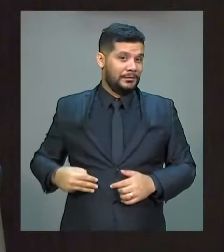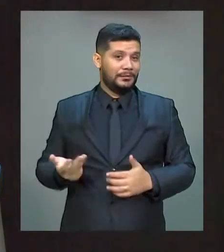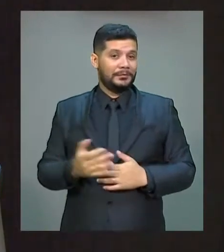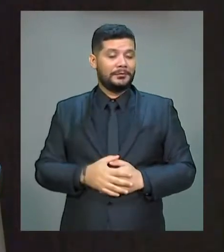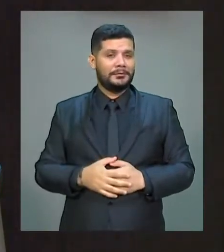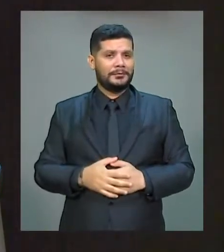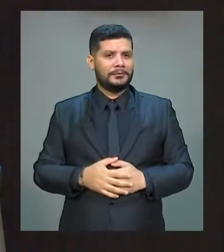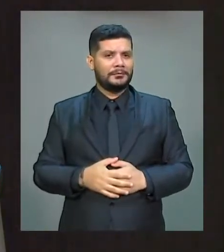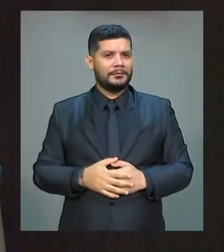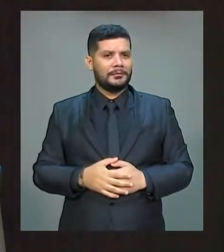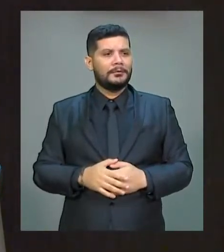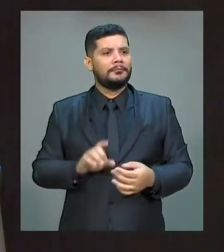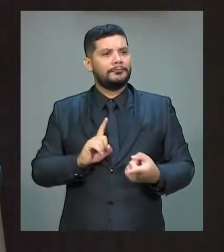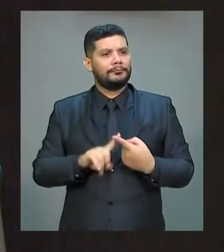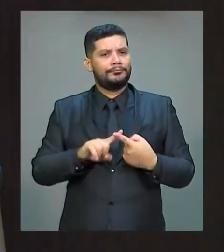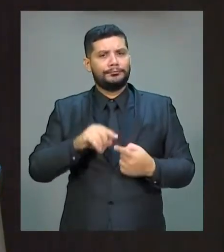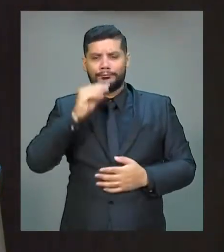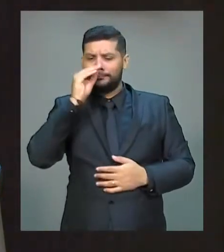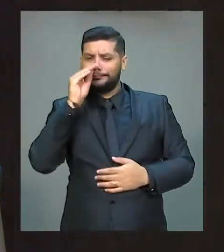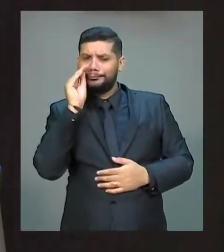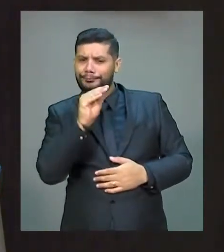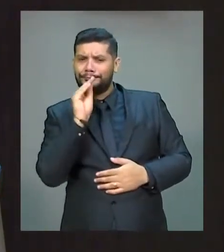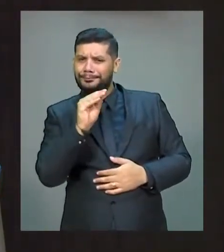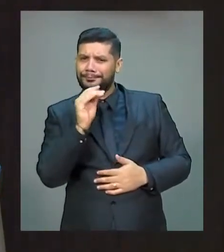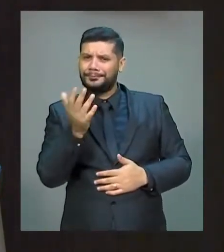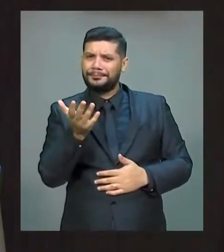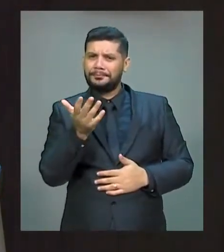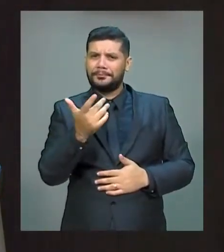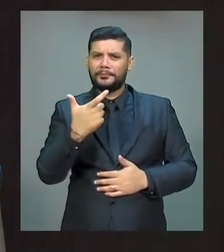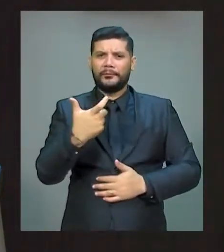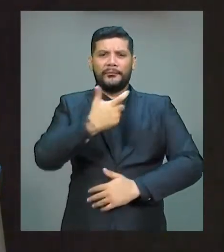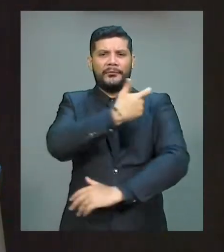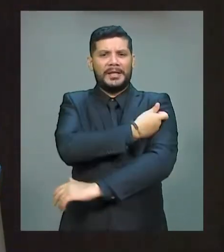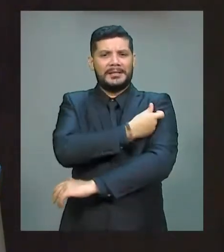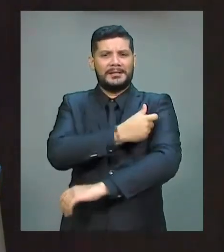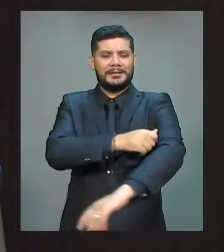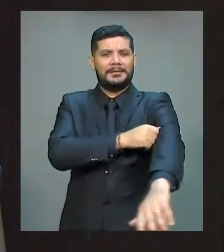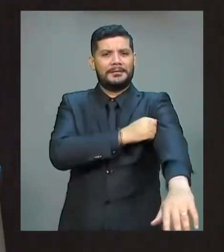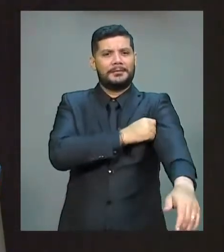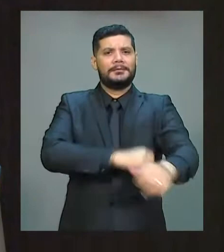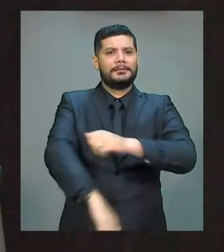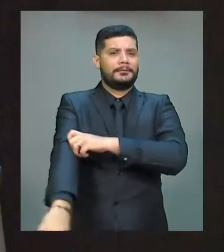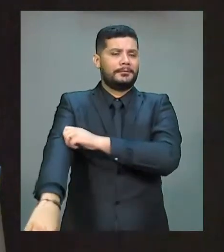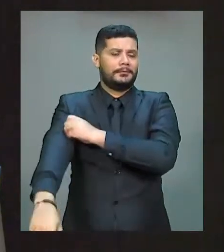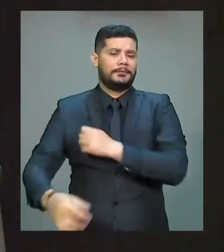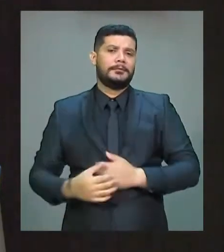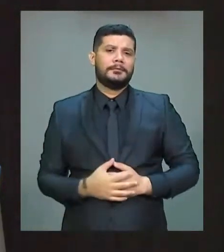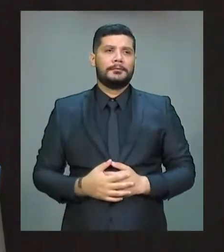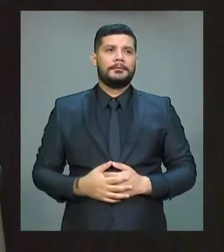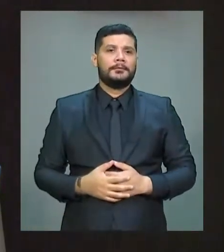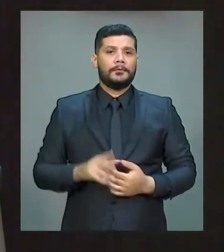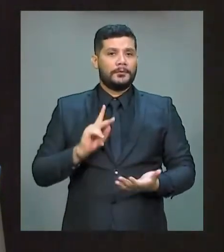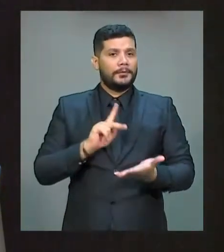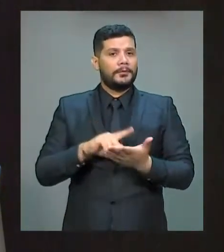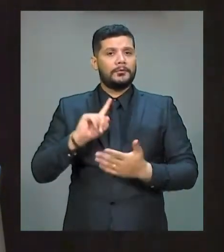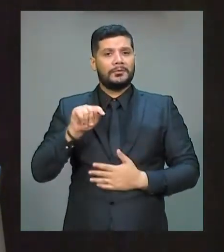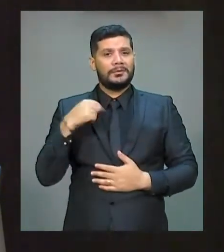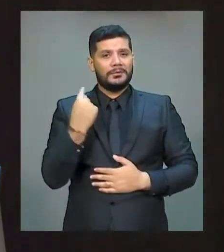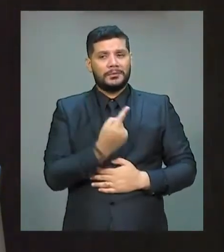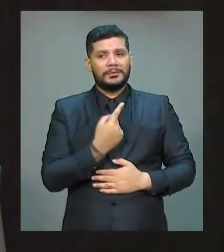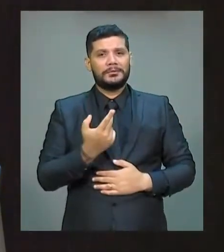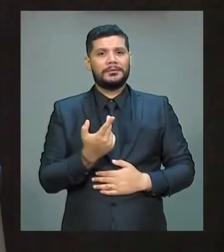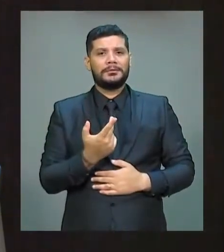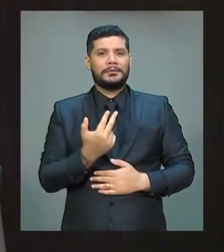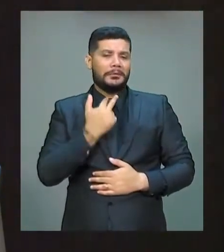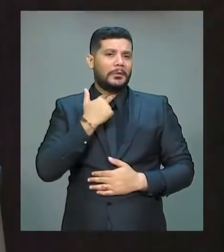O menosprezo pela vacina. E aí nós não podemos abandonar a linha do